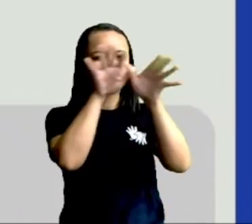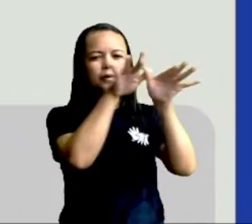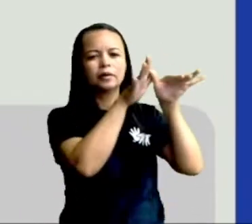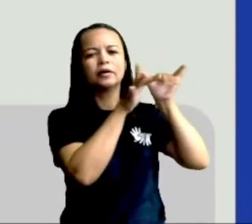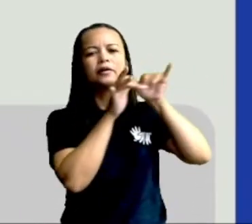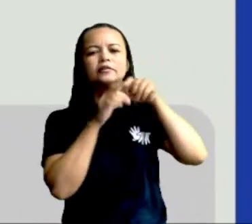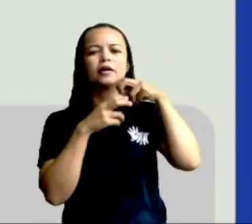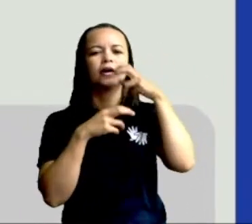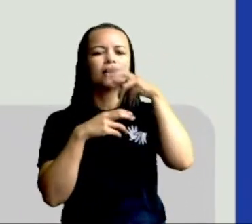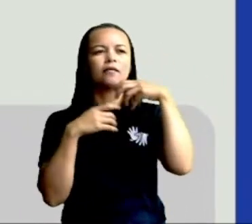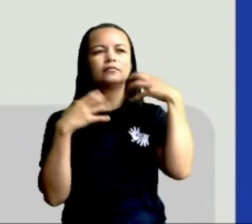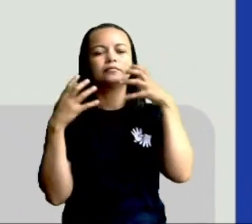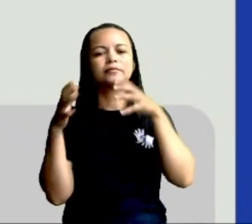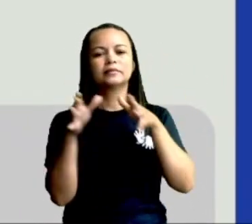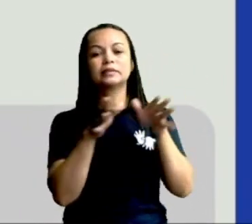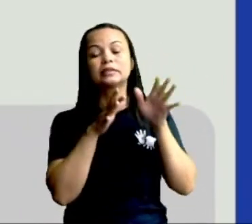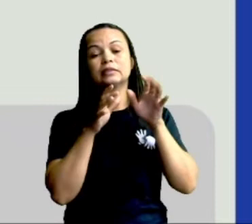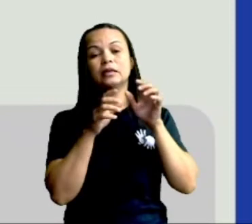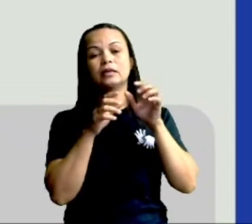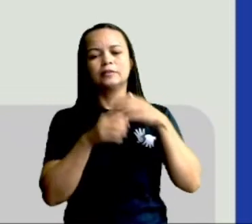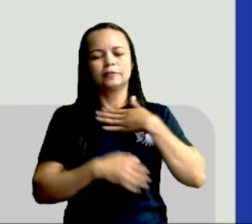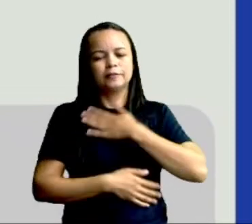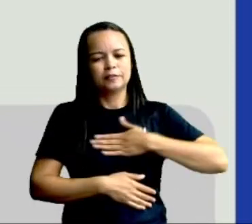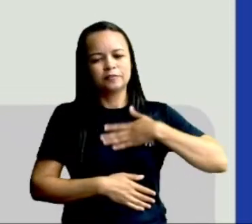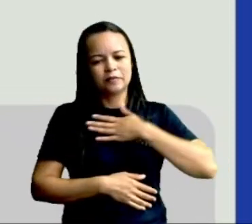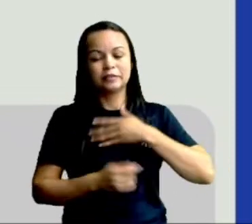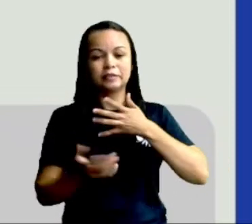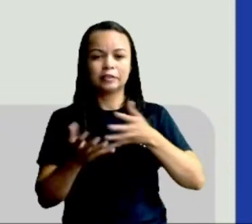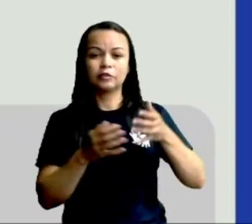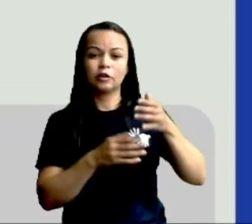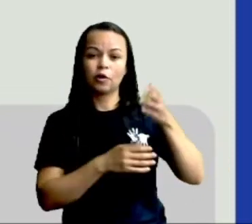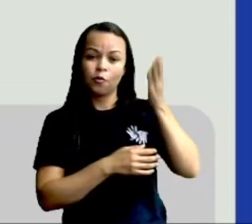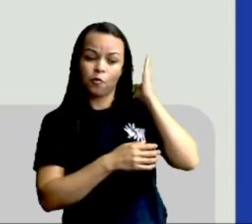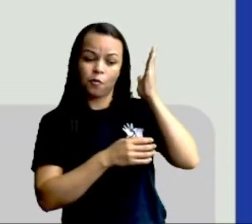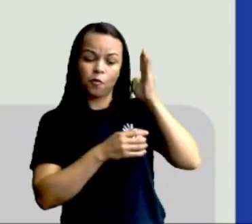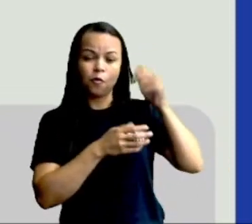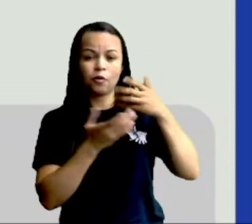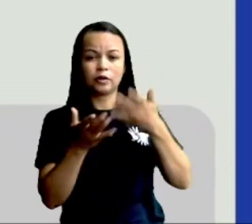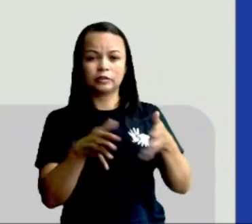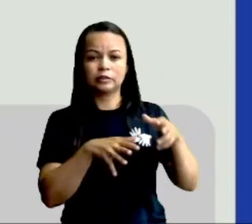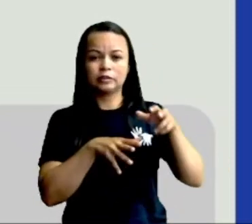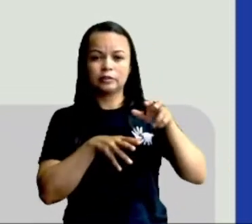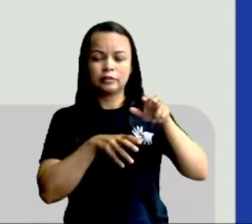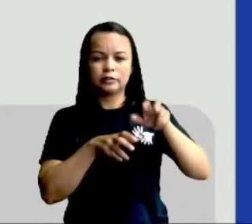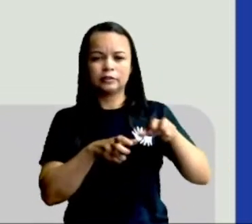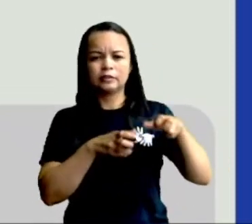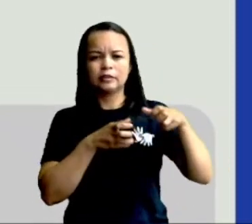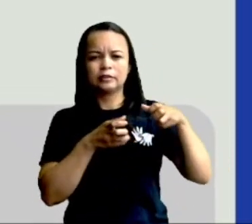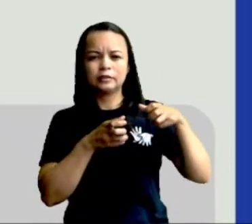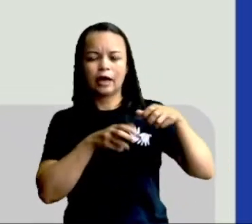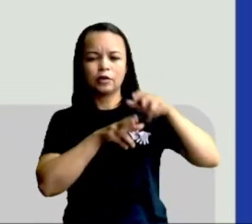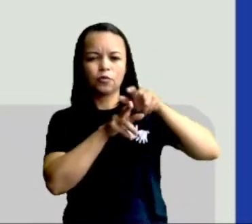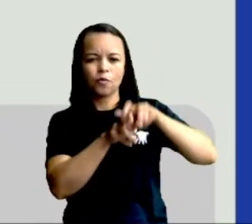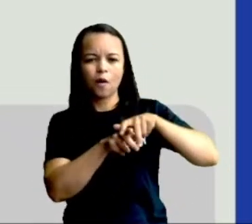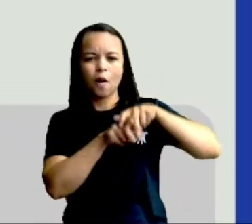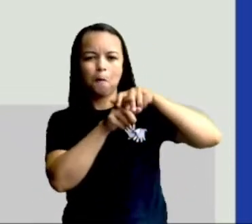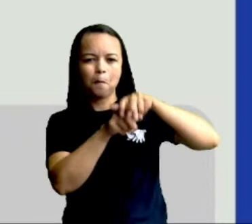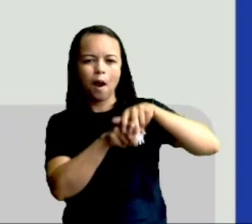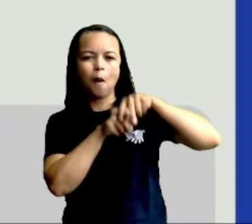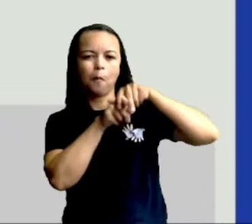começa a cantar com satisfação arreio o burrão cortando o estradão saio a galopar